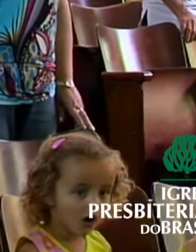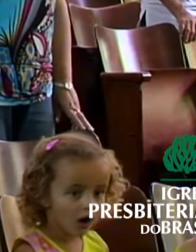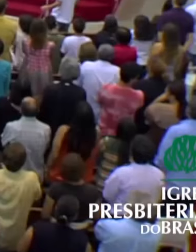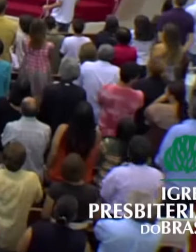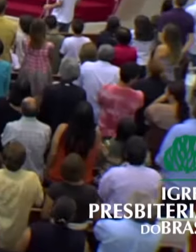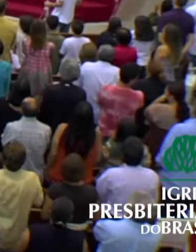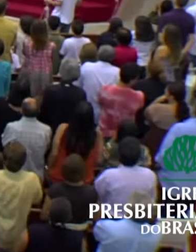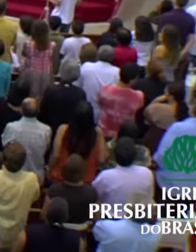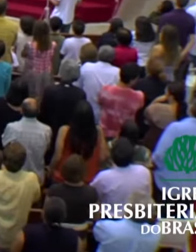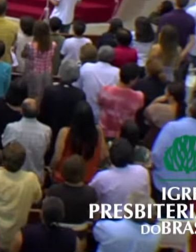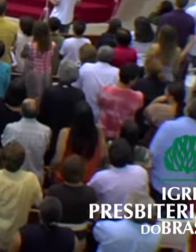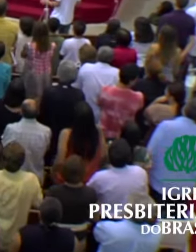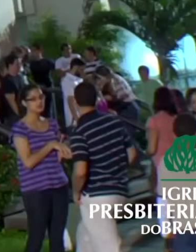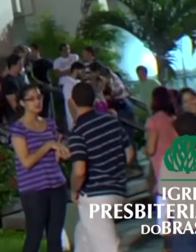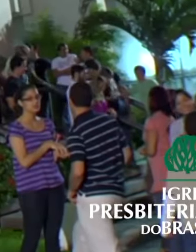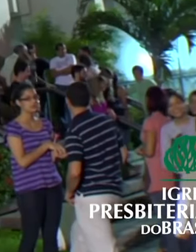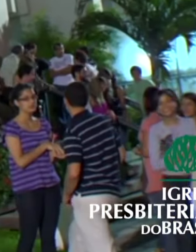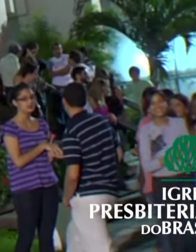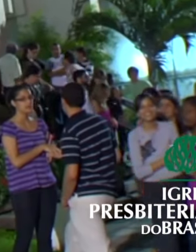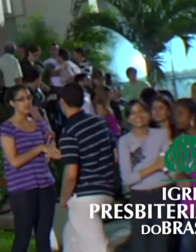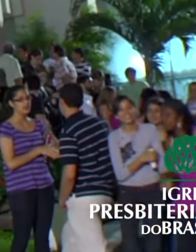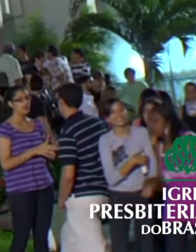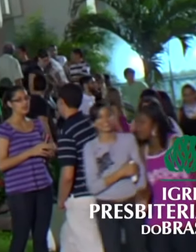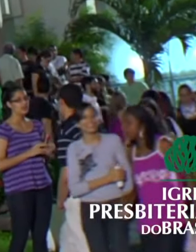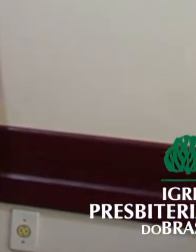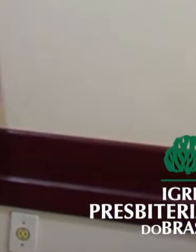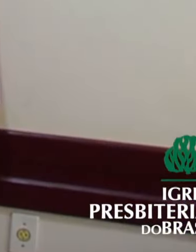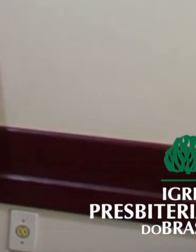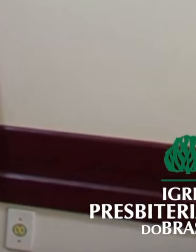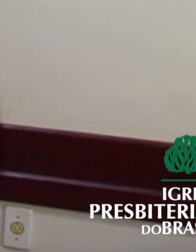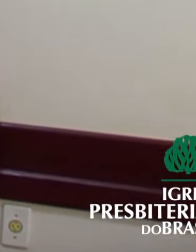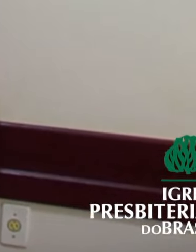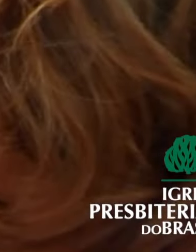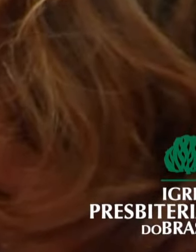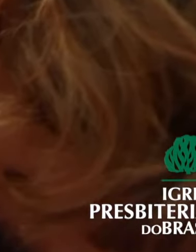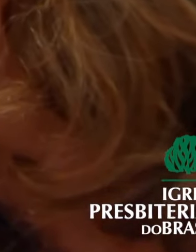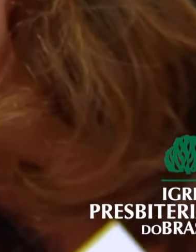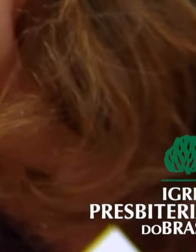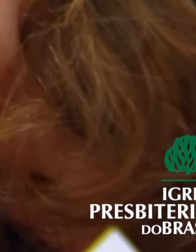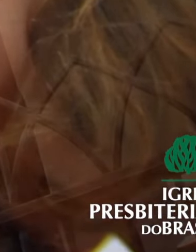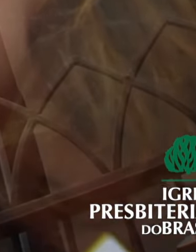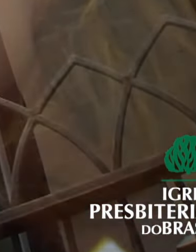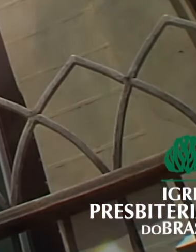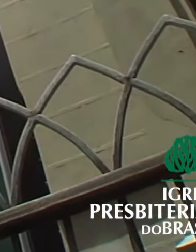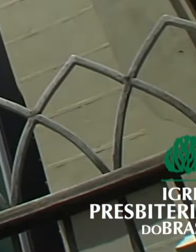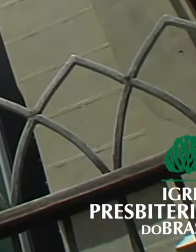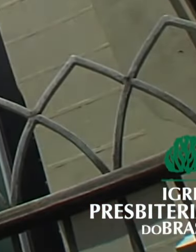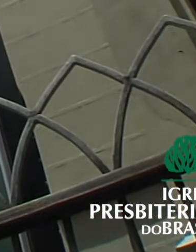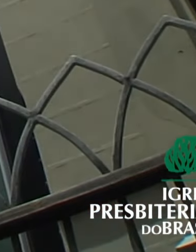profundo desejo no coração de apresentar o Evangelho da graça de Jesus aos brasileiros. Ao longo